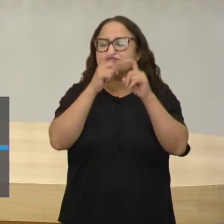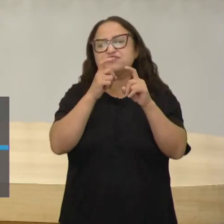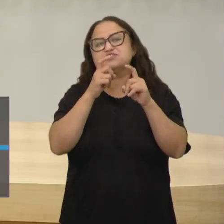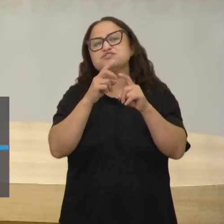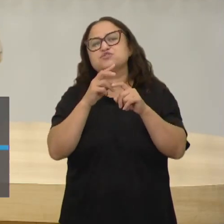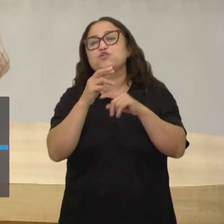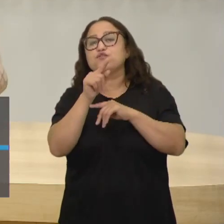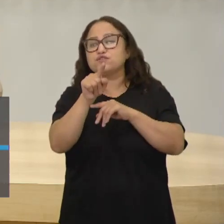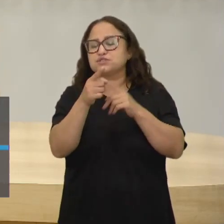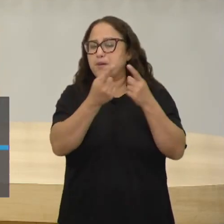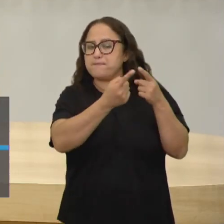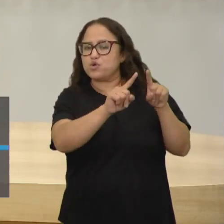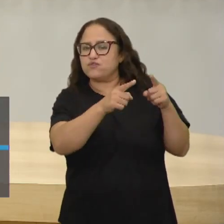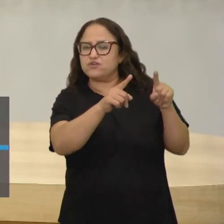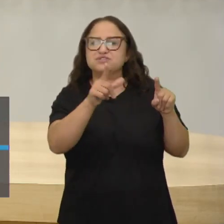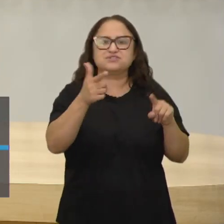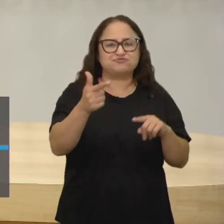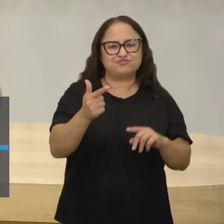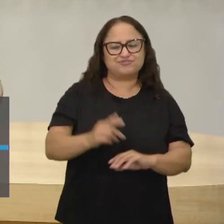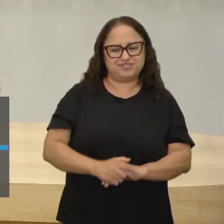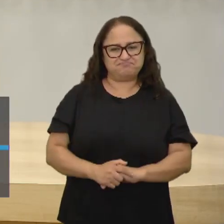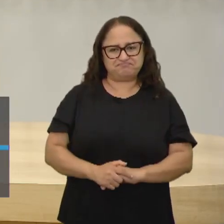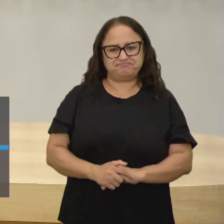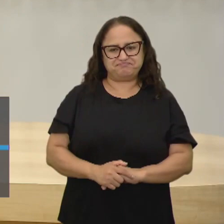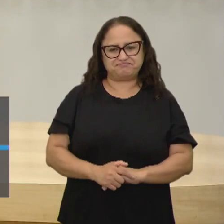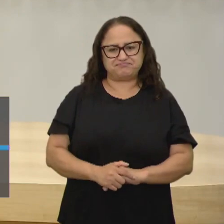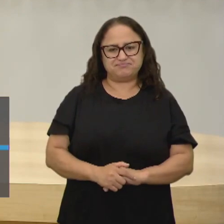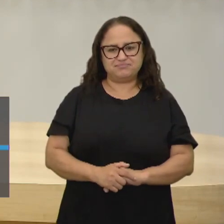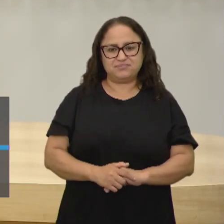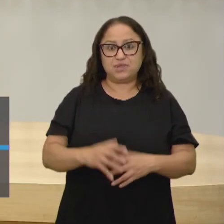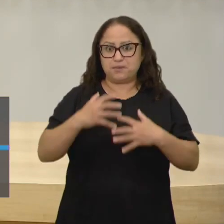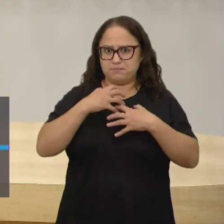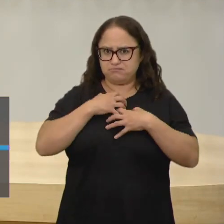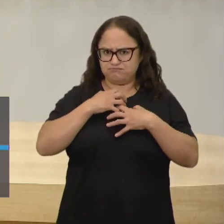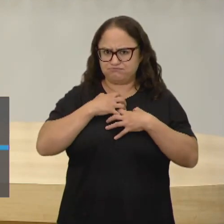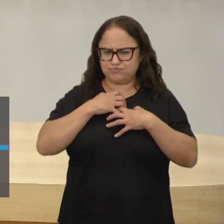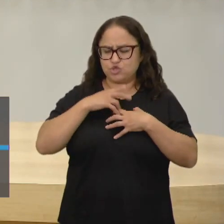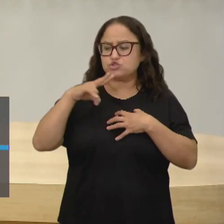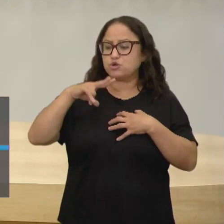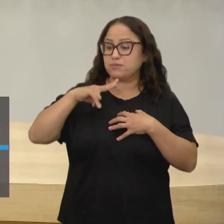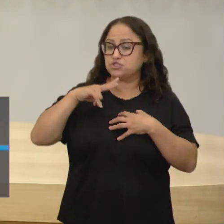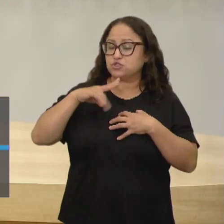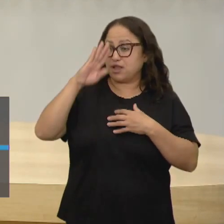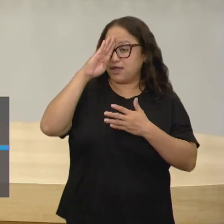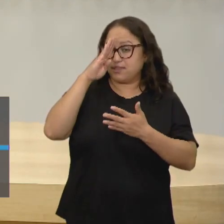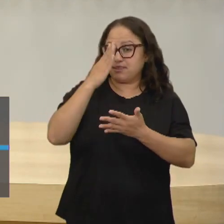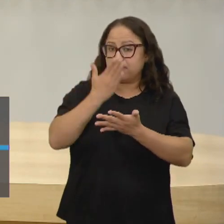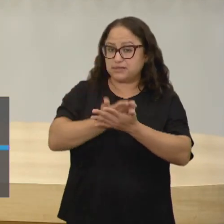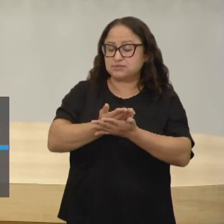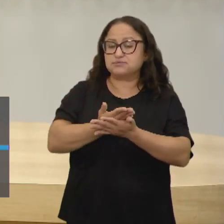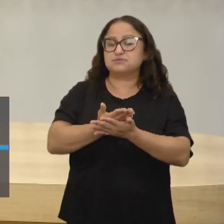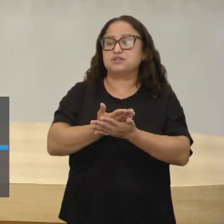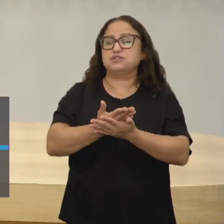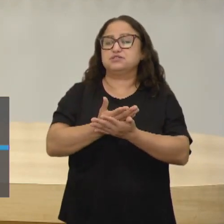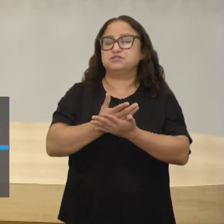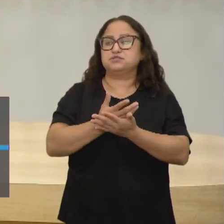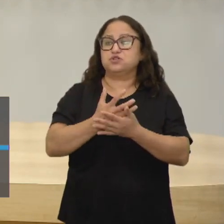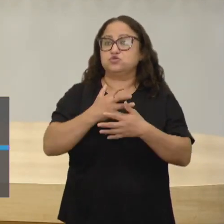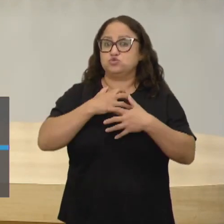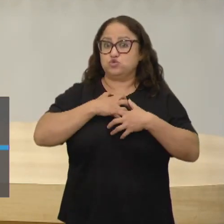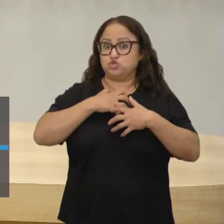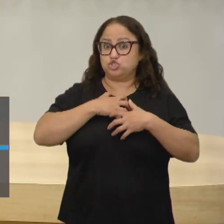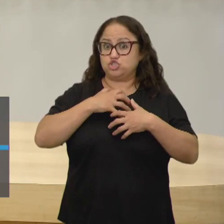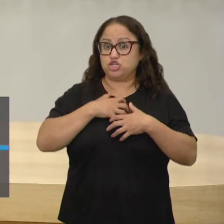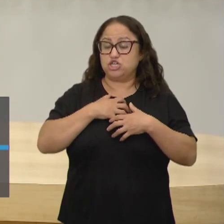sairá provocado, né? Provocado no seu íntimo, nas suas crenças, nas suas atitudes, nos